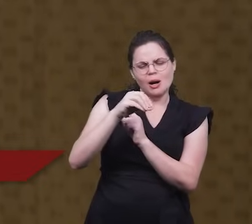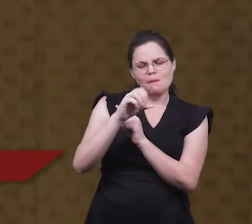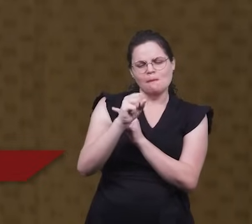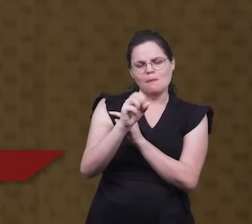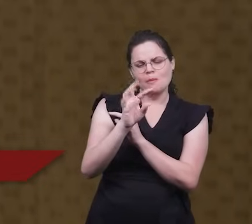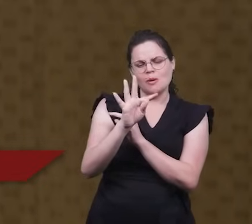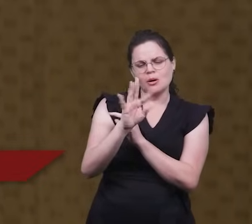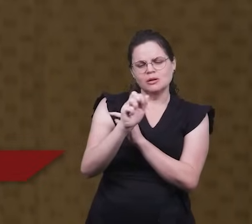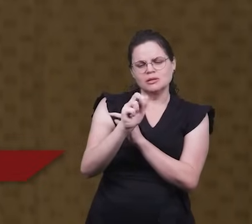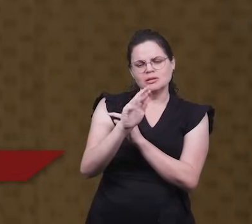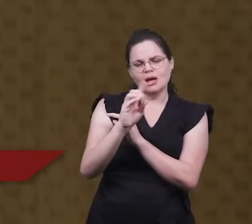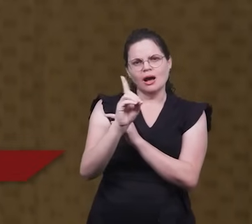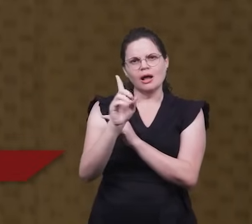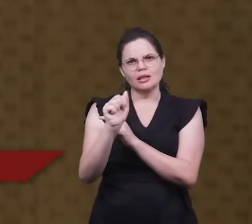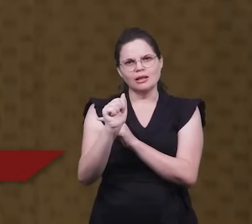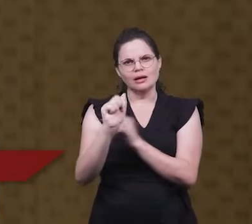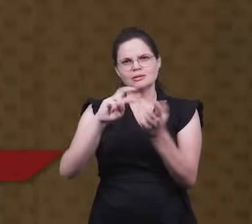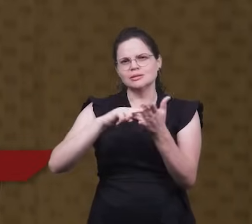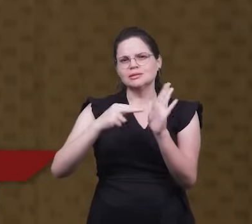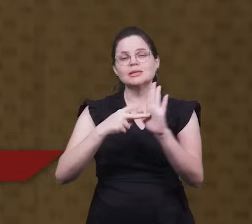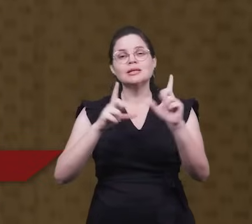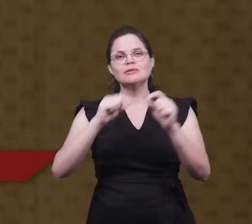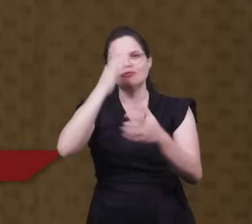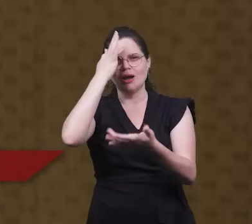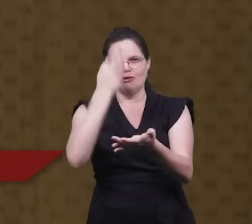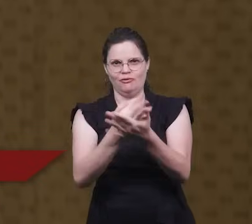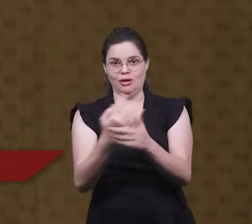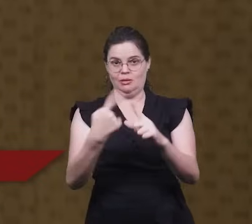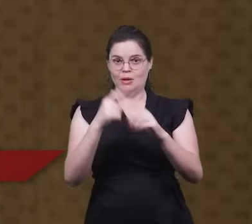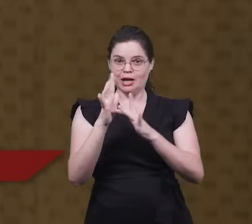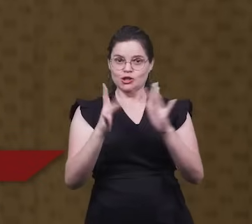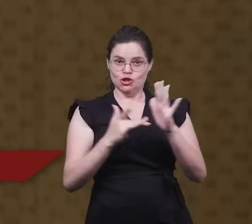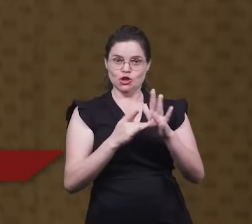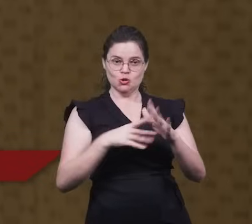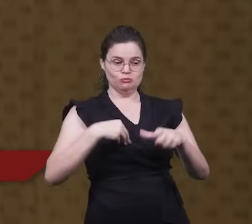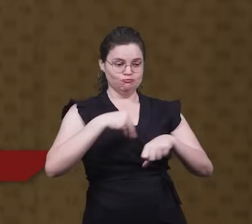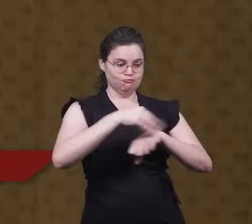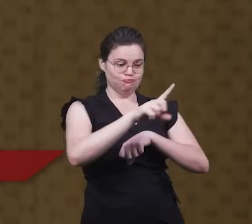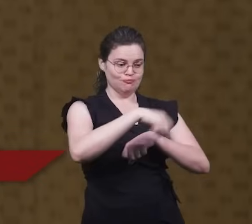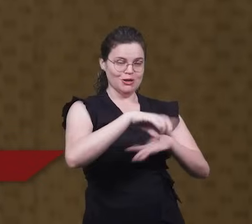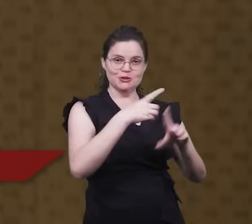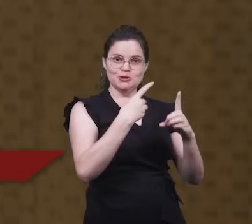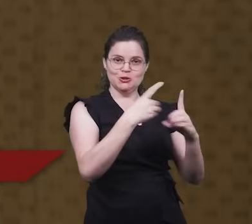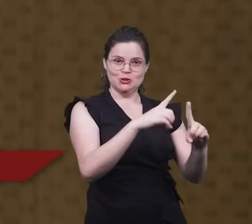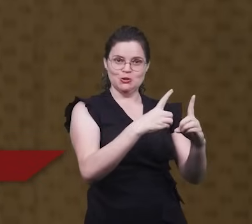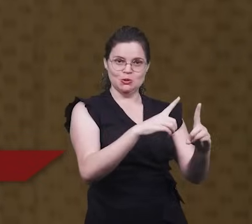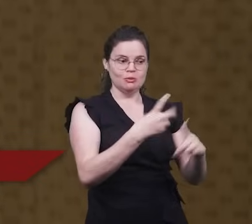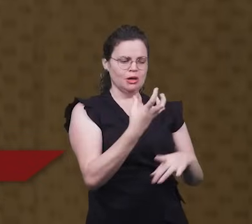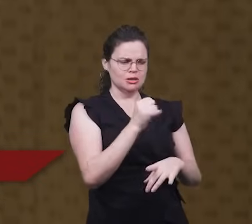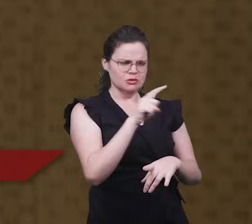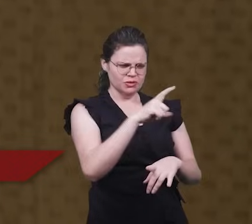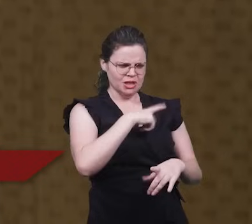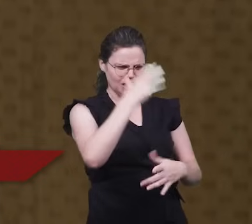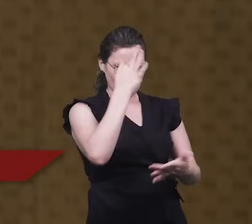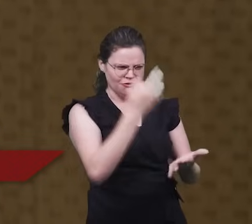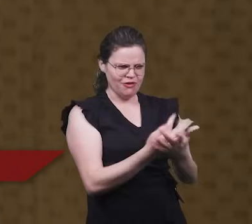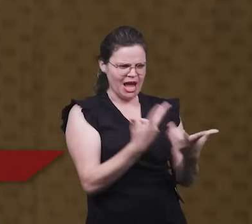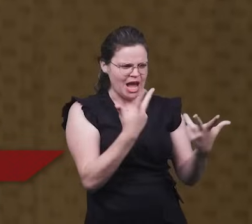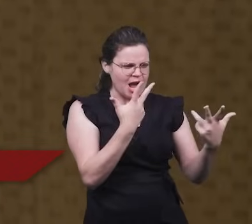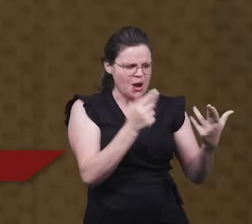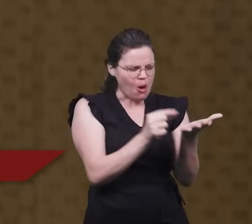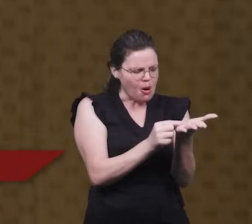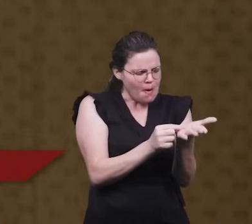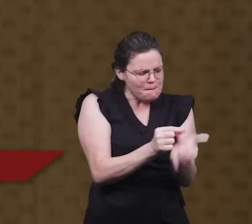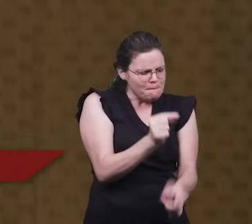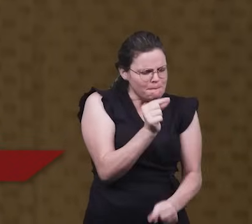que representa a fé. Porque o próprio Senhor Jesus, ele falou a respeito disso. Ele disse que a fé, quem tiver fé